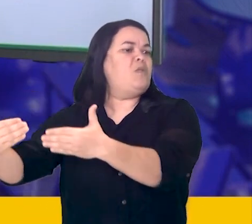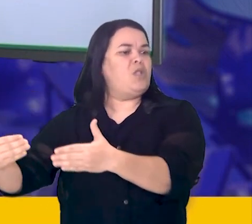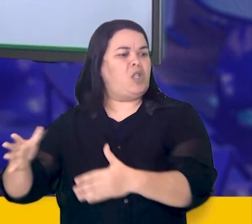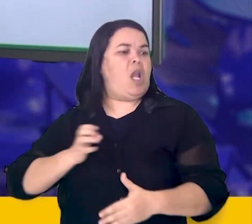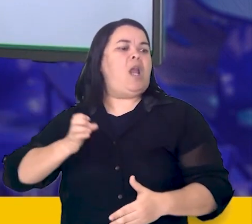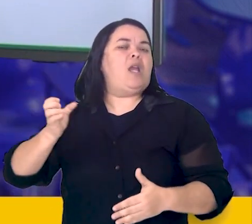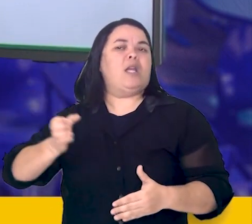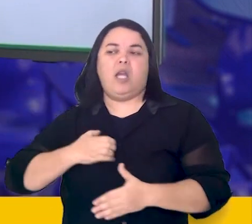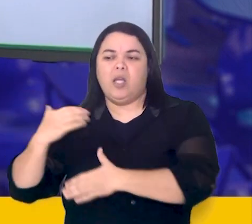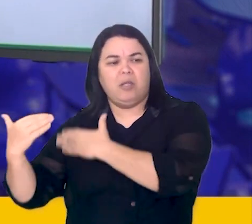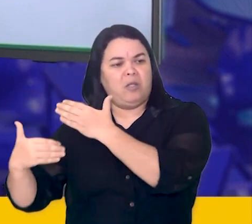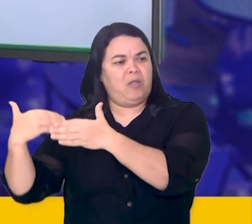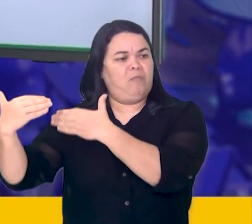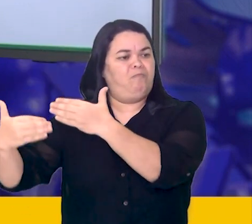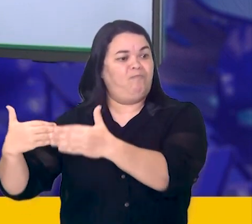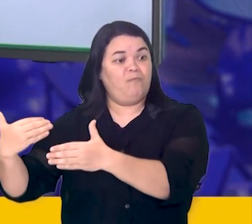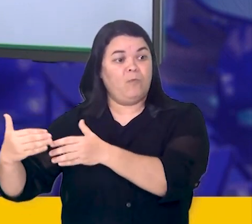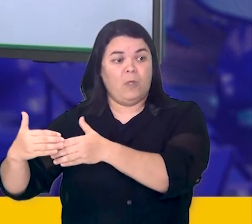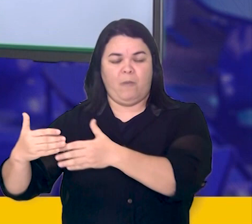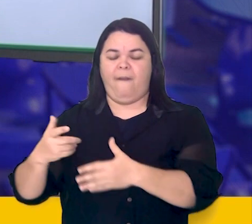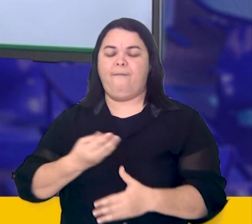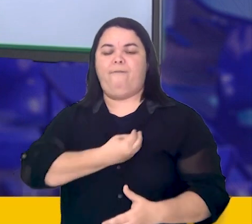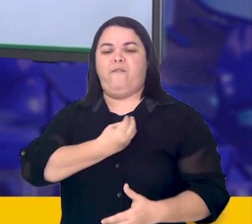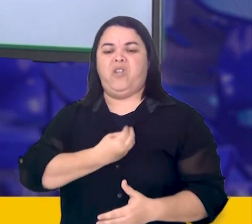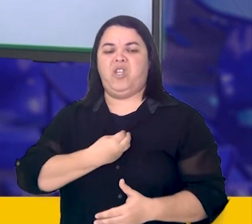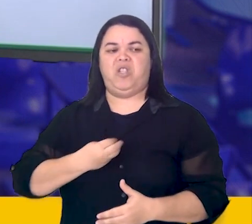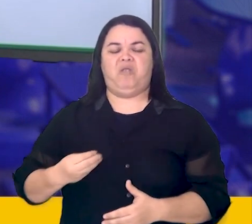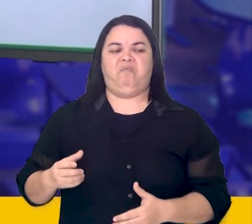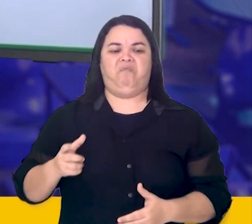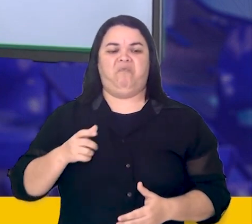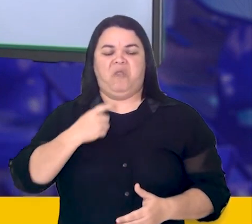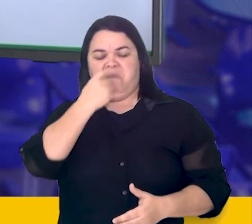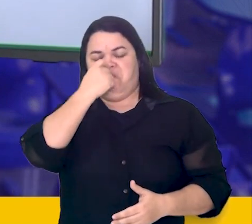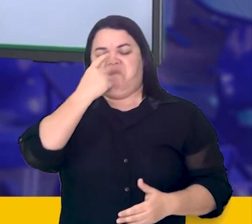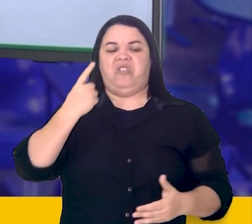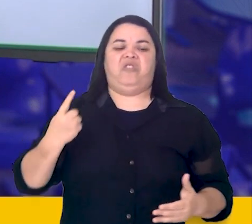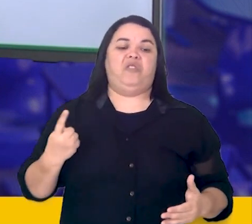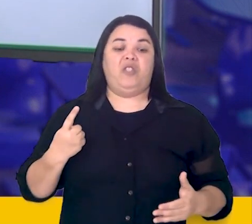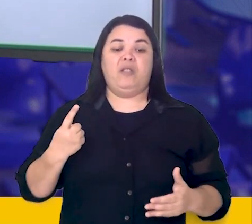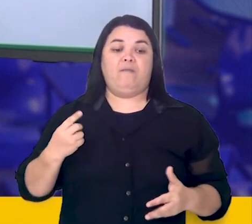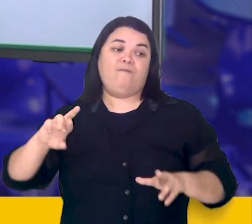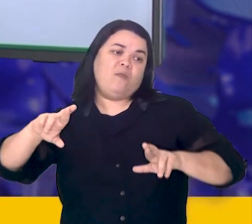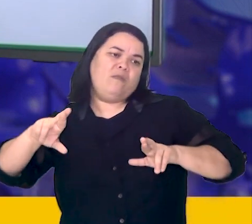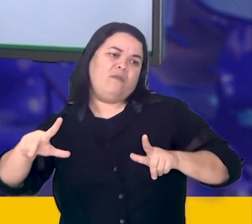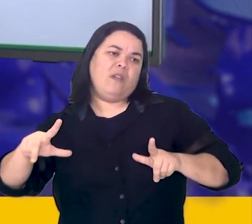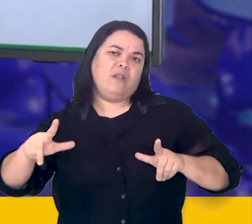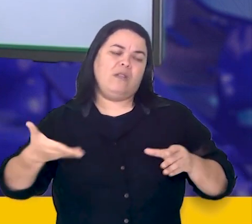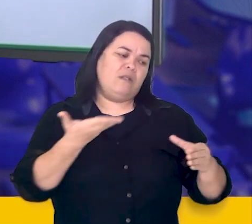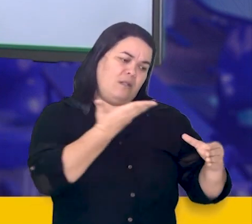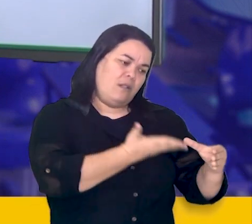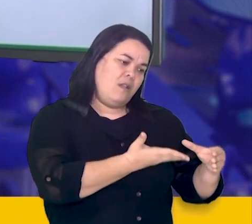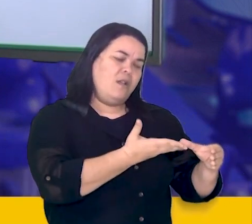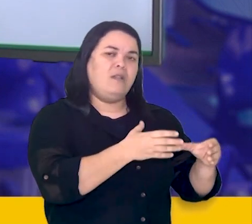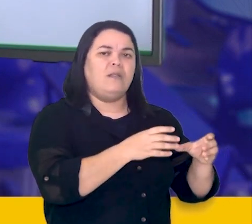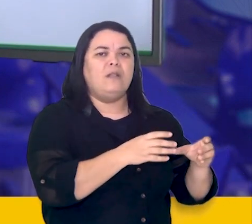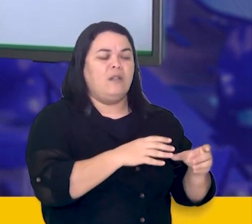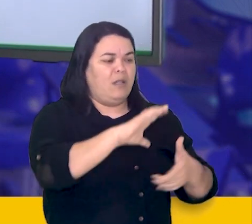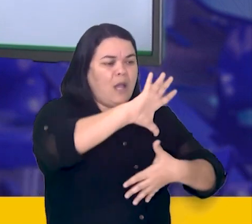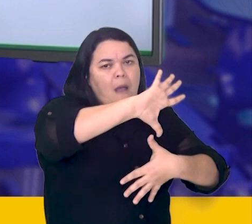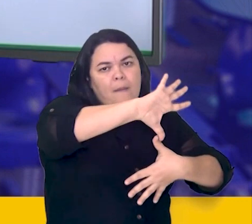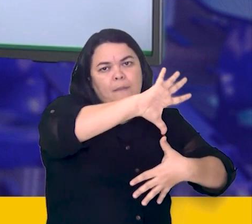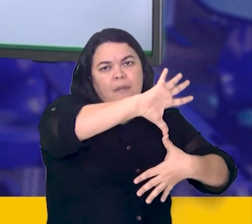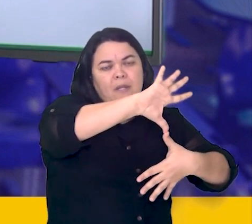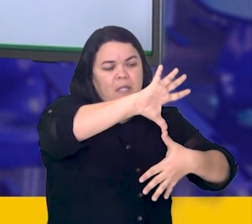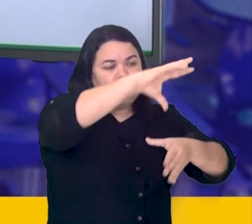mais riquezas para sustentar um padrão de vida que era diferente da sociedade indígena